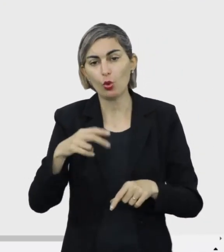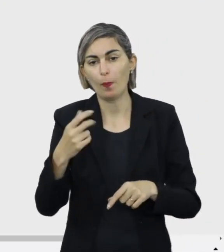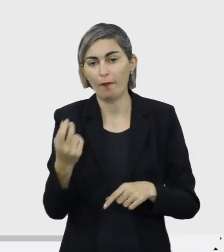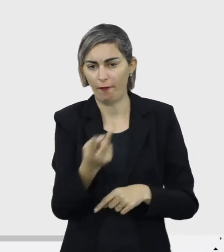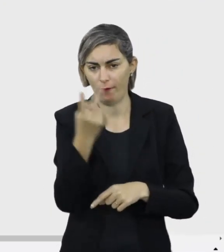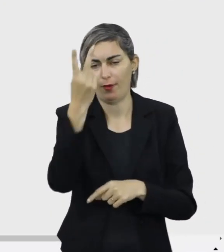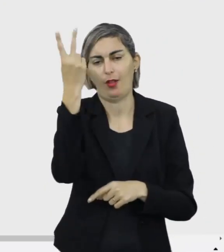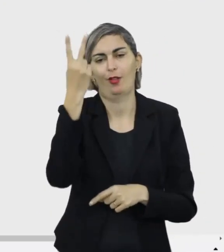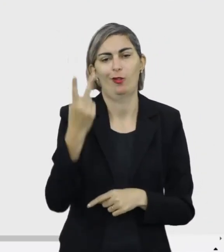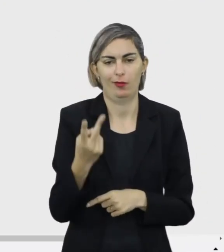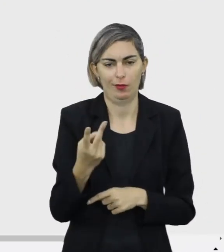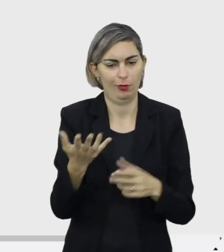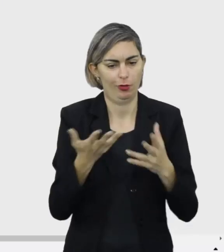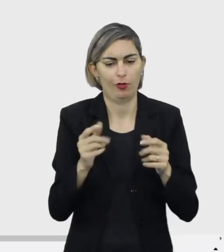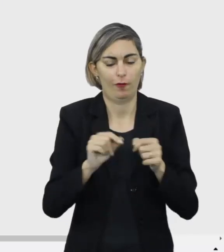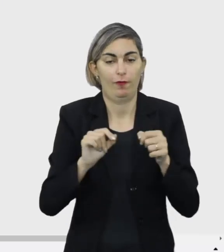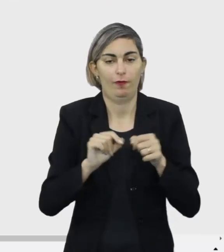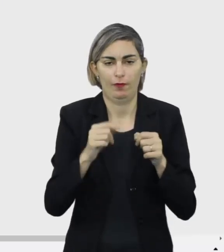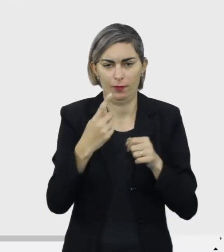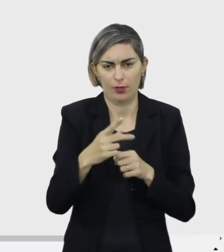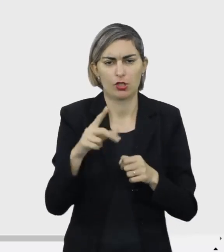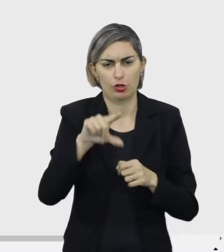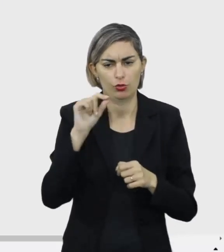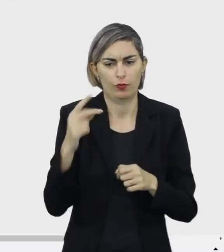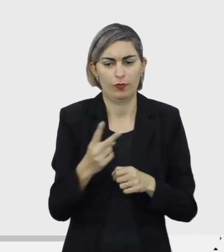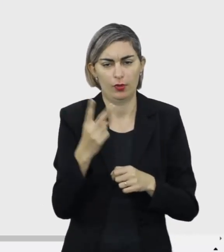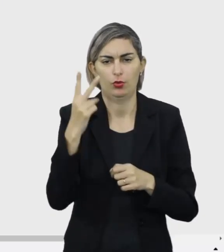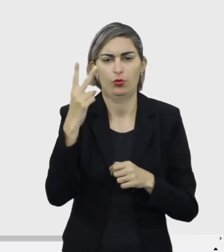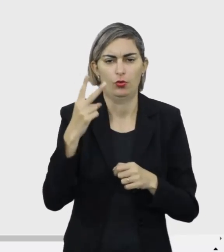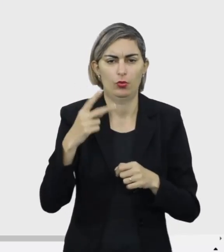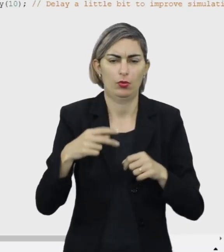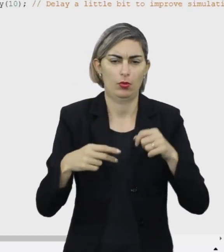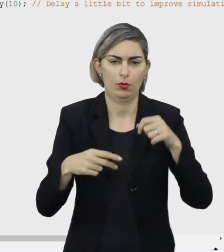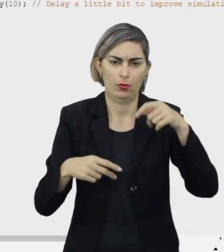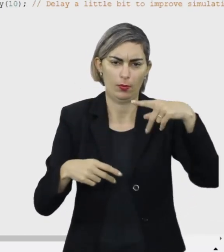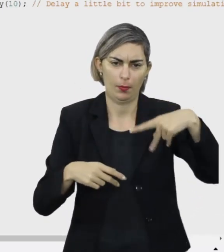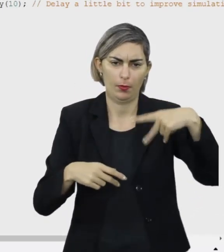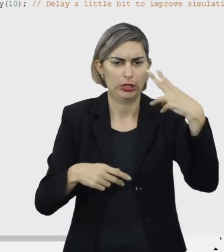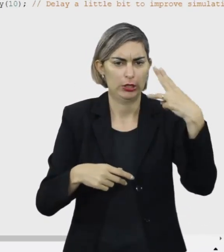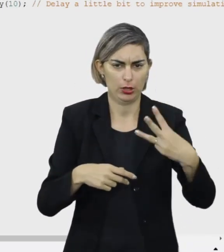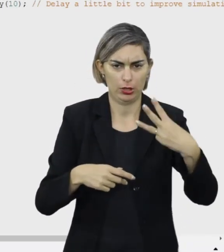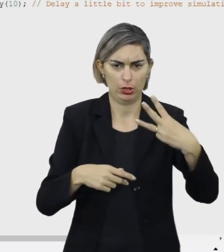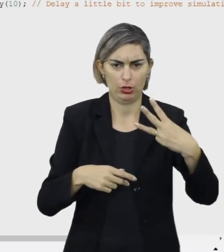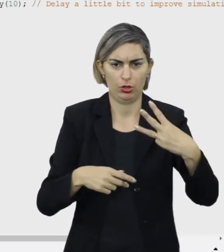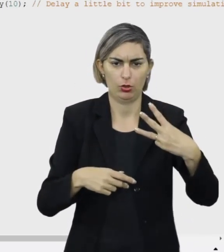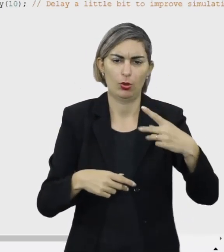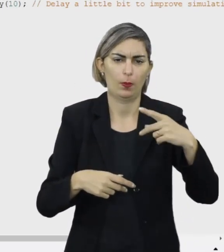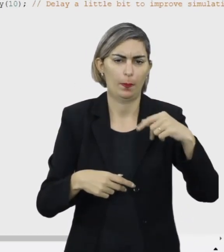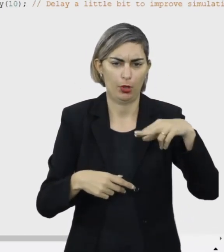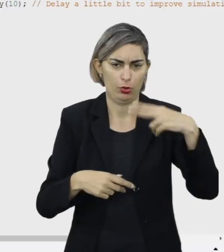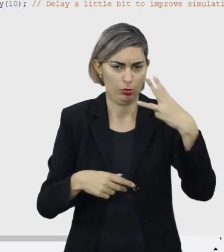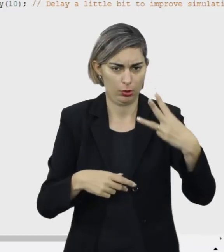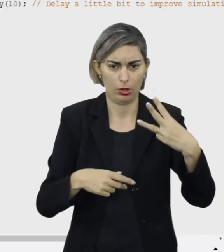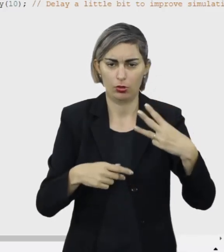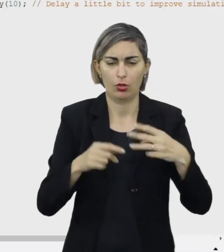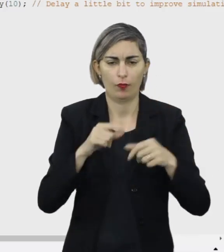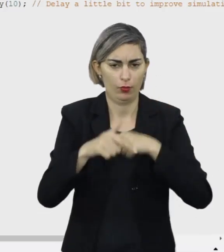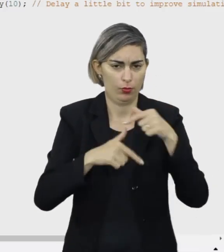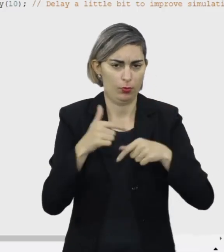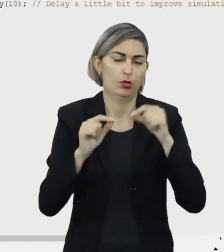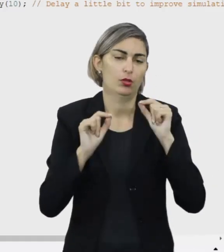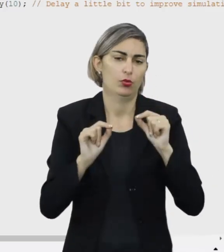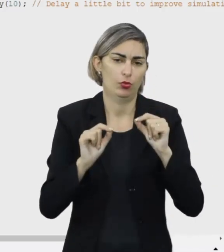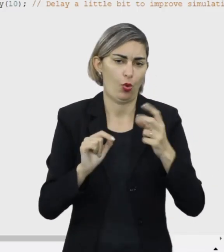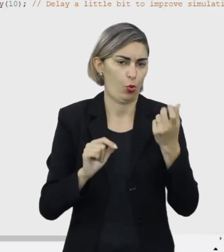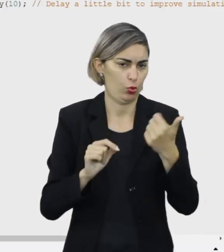valor. Então eu quero fazer exatamente isso. Vou pegar aqui, ó, pino 3. Só que não é o pino 3, né, que eu vou trabalhar. Eu vou trabalhar com o